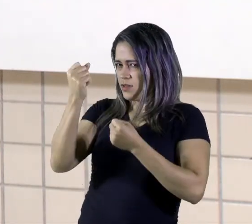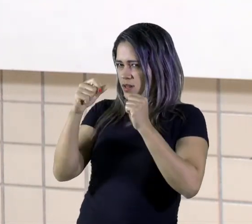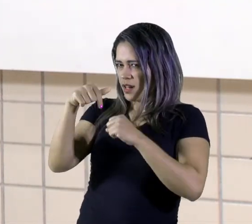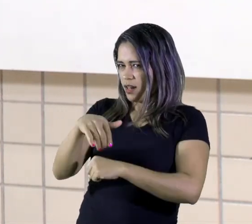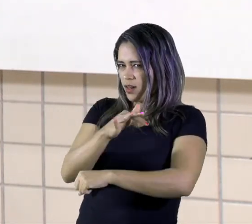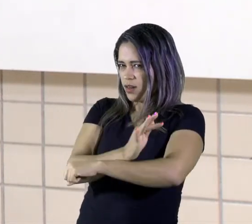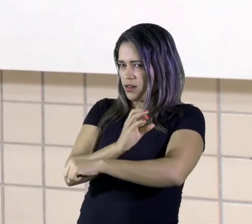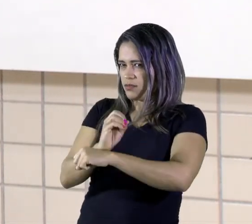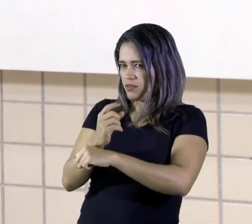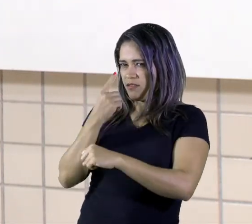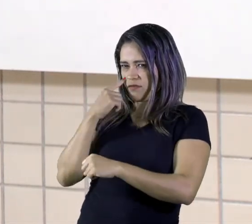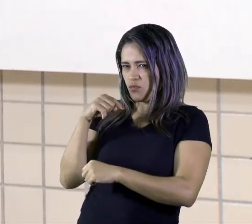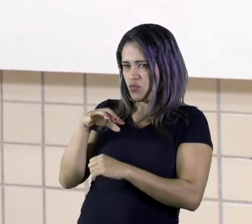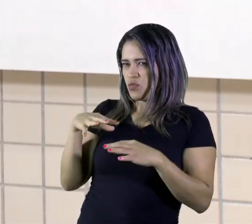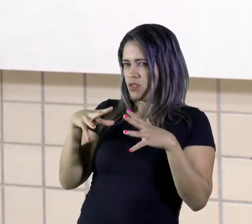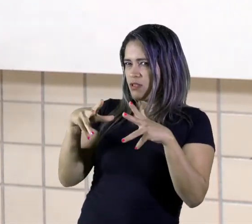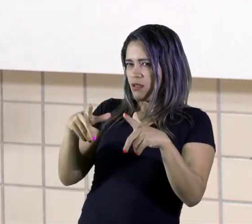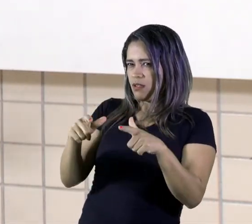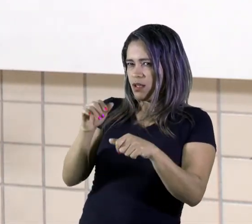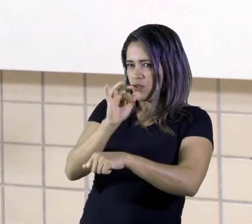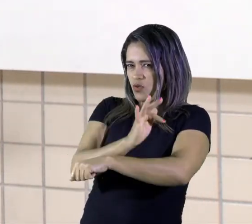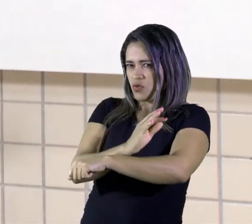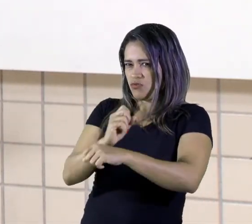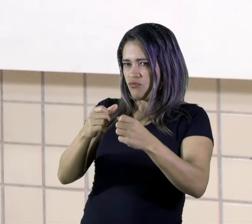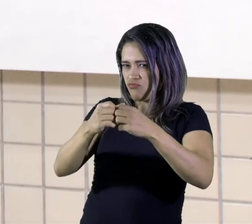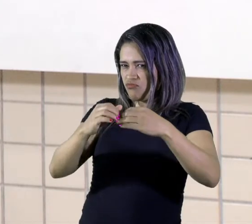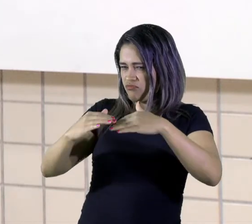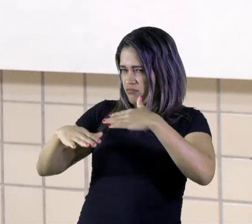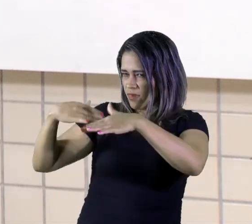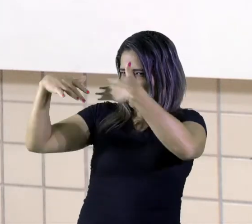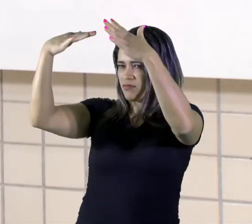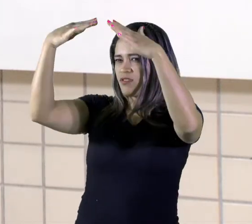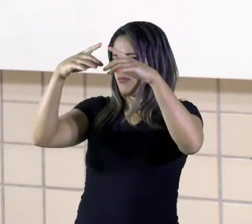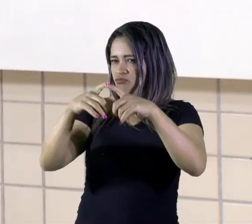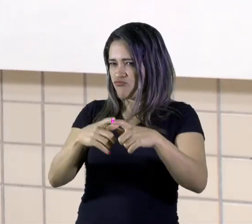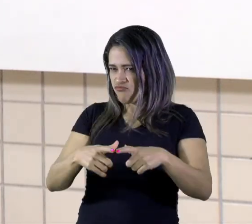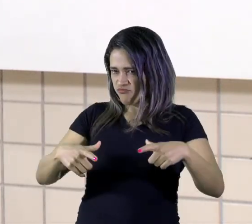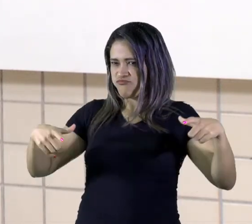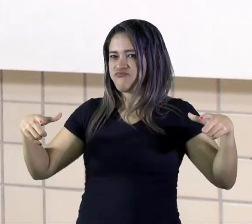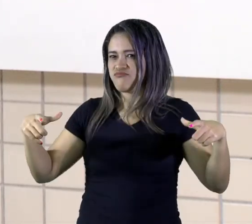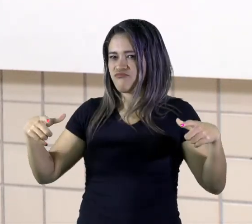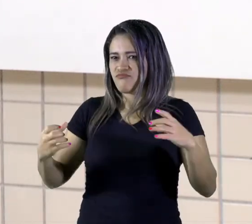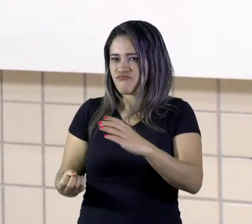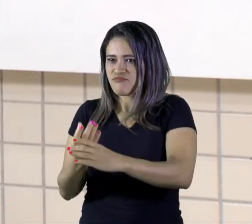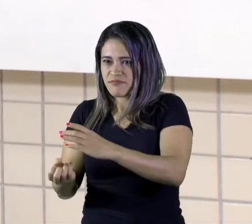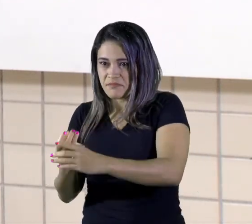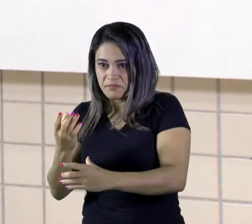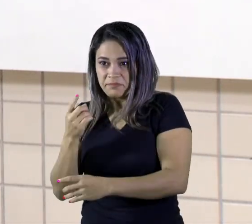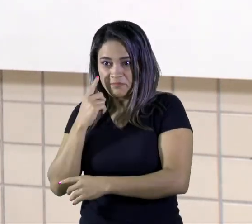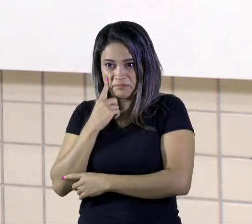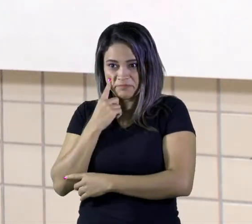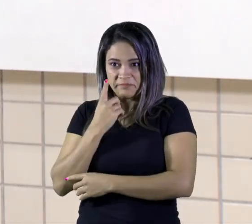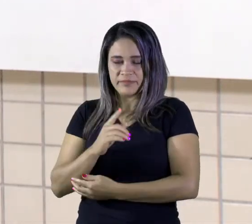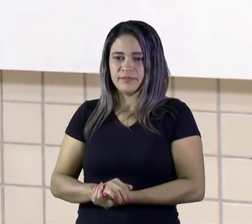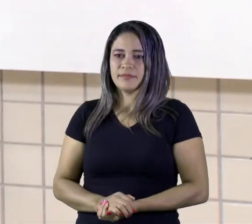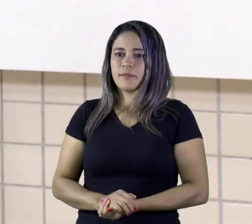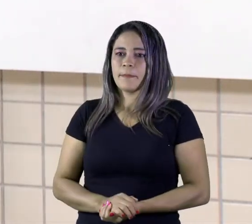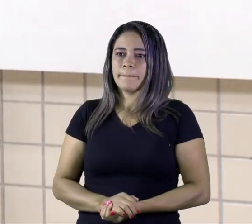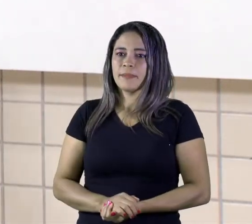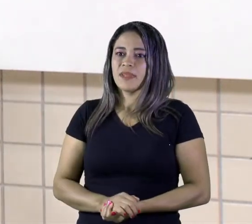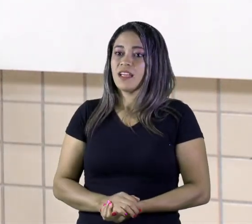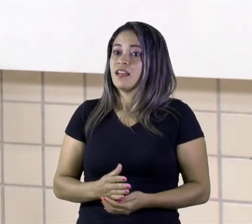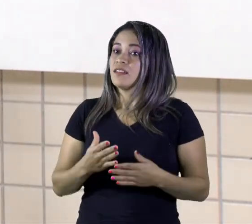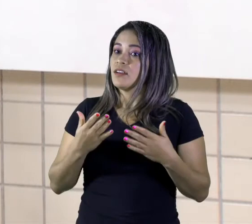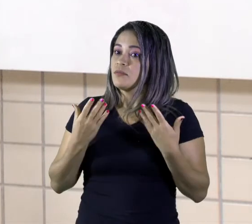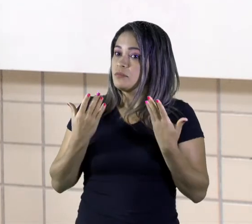que o nosso estado cresceu, produziu, tá vendo? Graças a todos